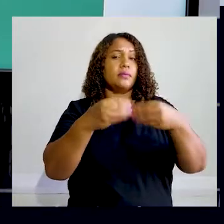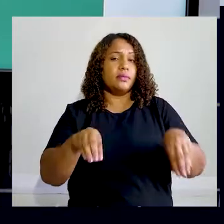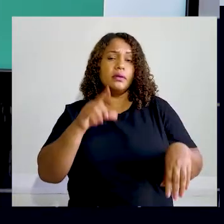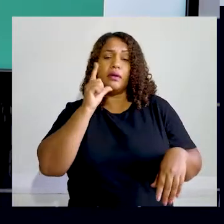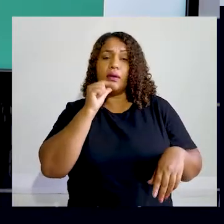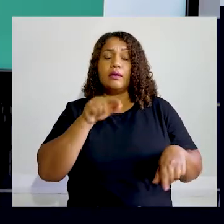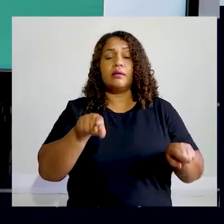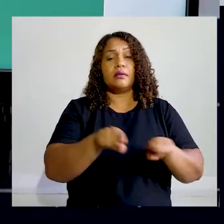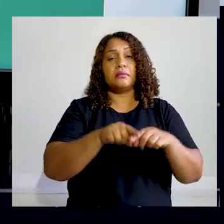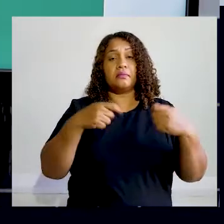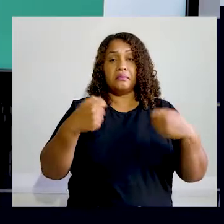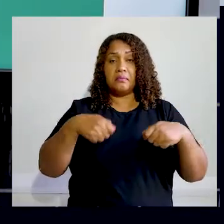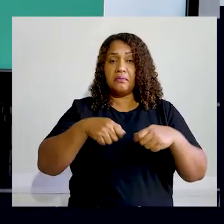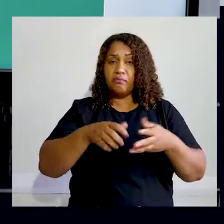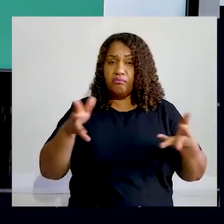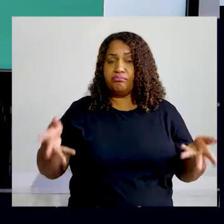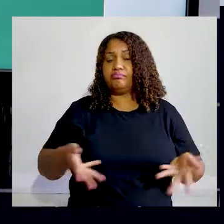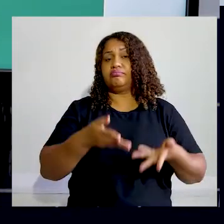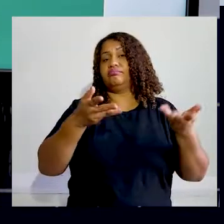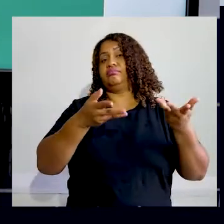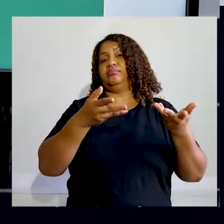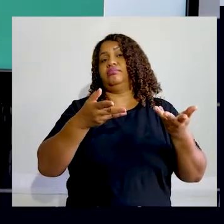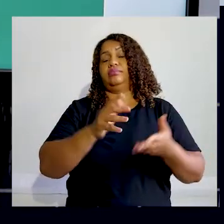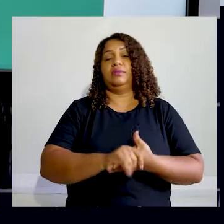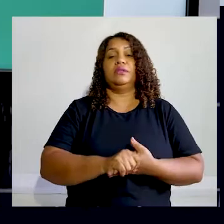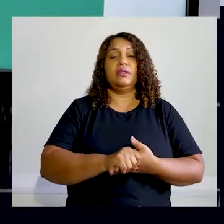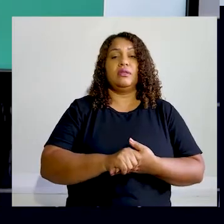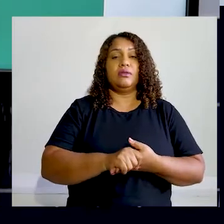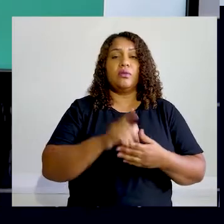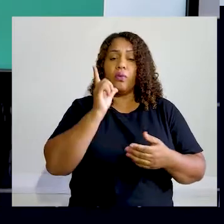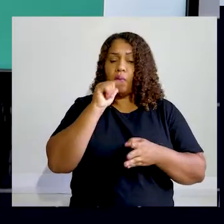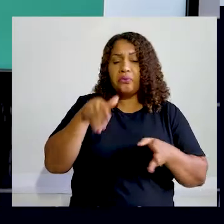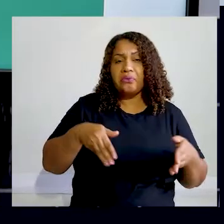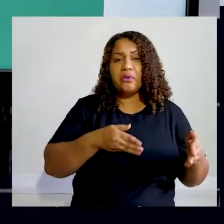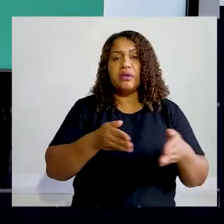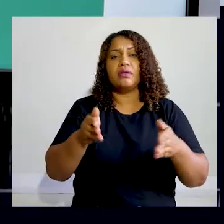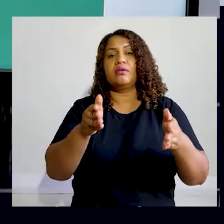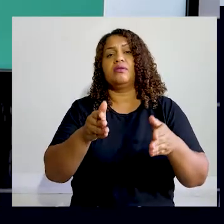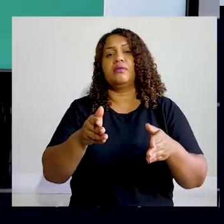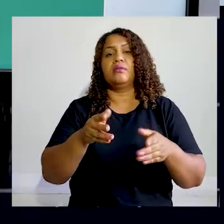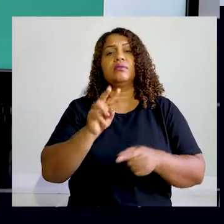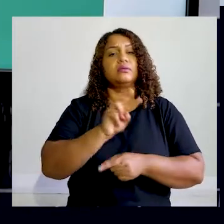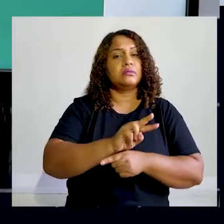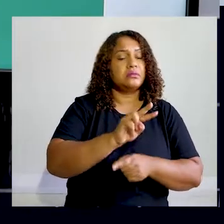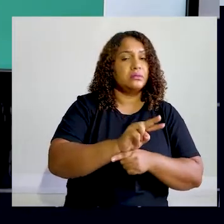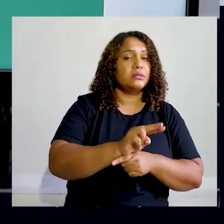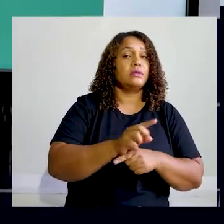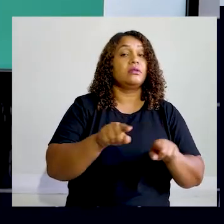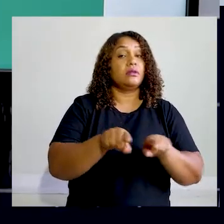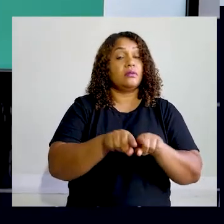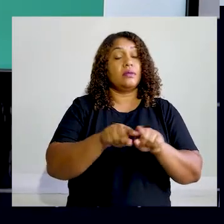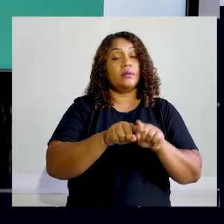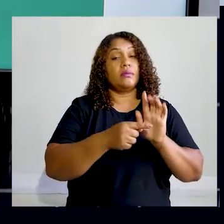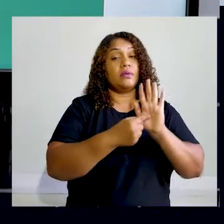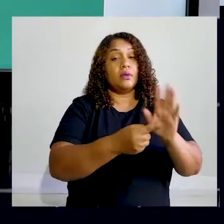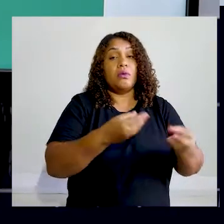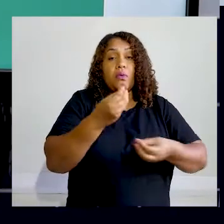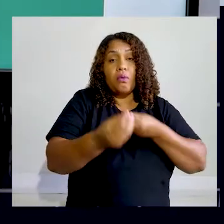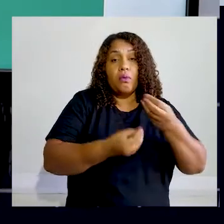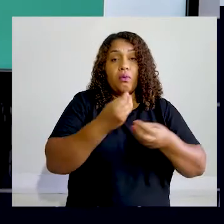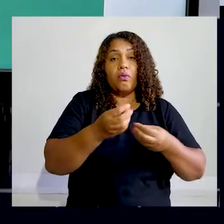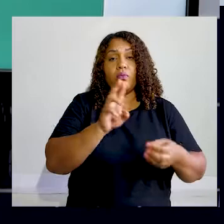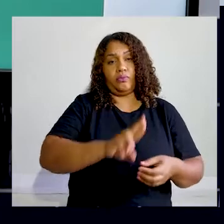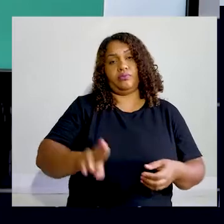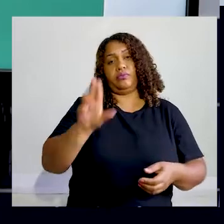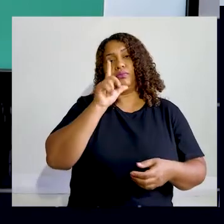também a necessidade de promover ações que protejam os recursos hídricos, apontando para usos sustentáveis,